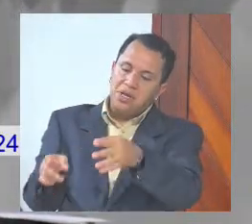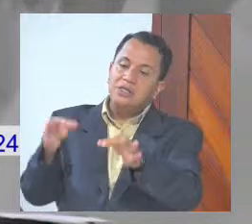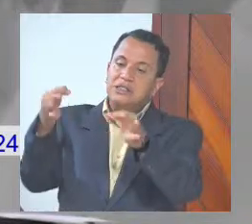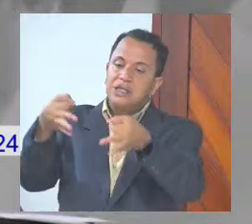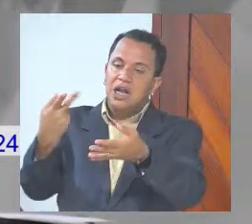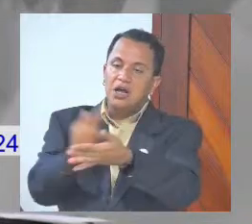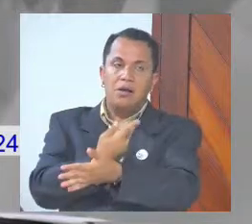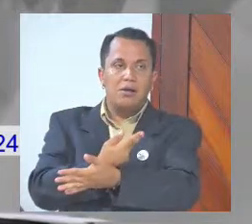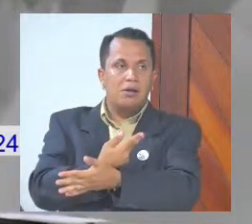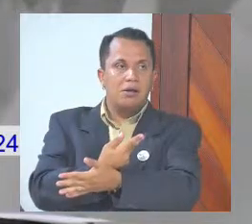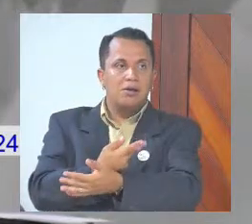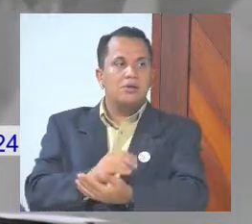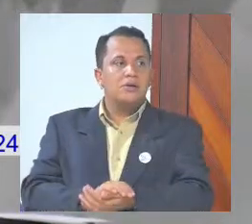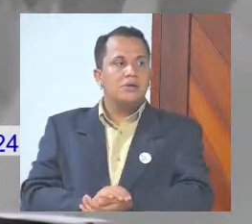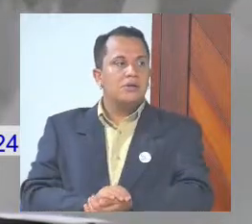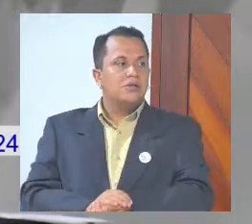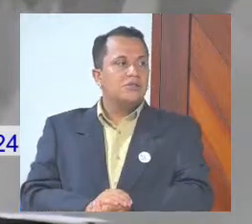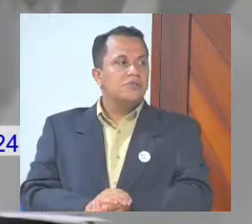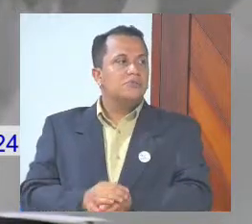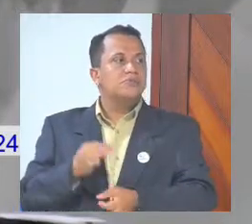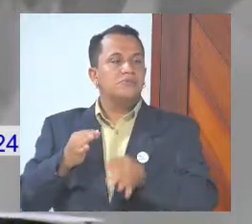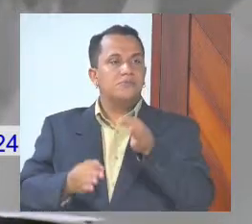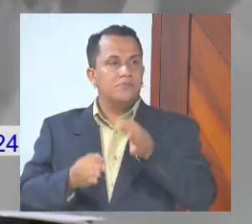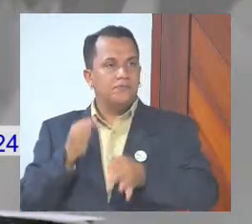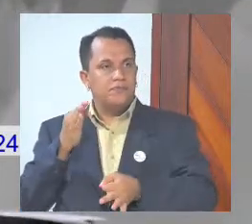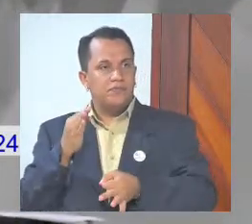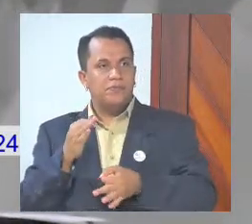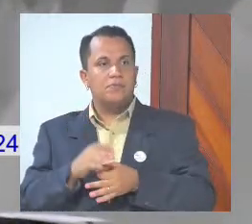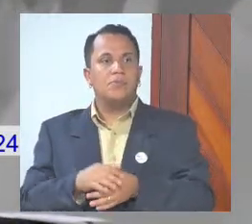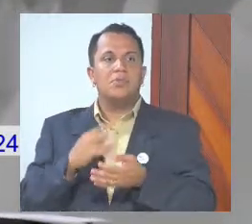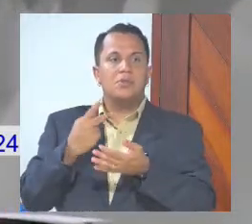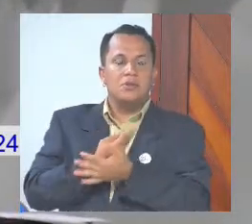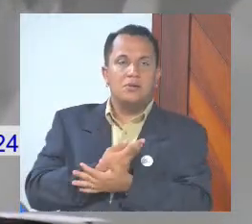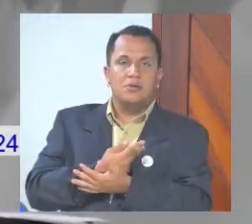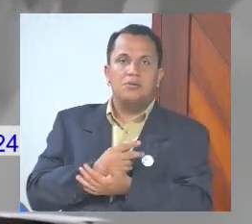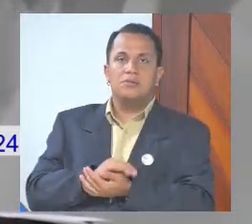o errado, entre a justiça e a injustiça.